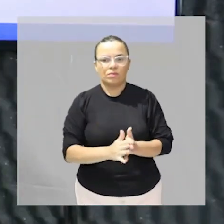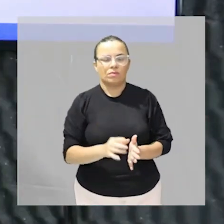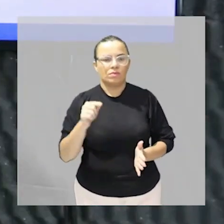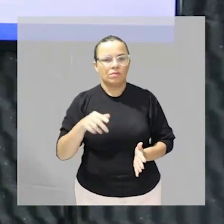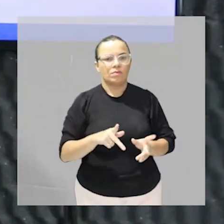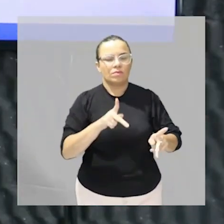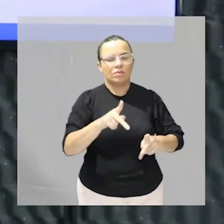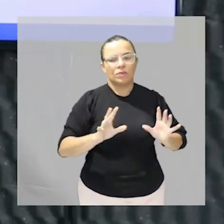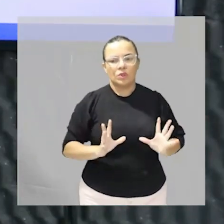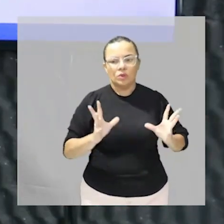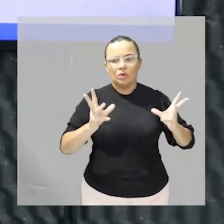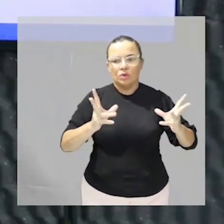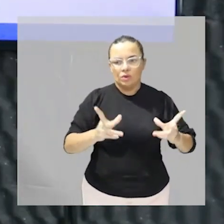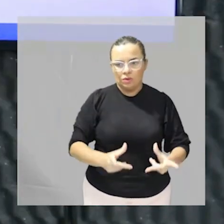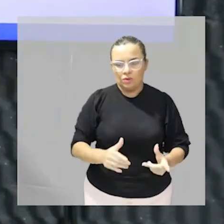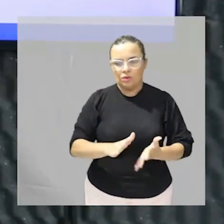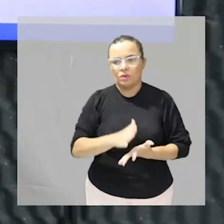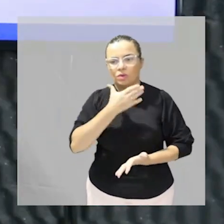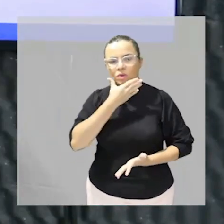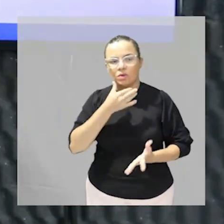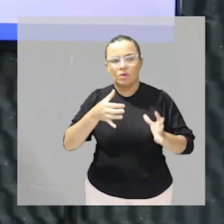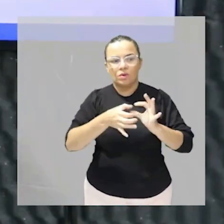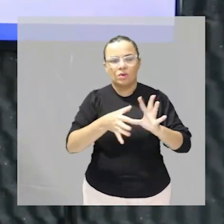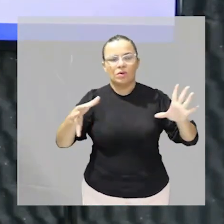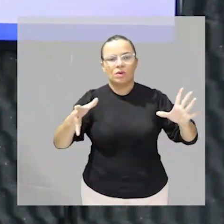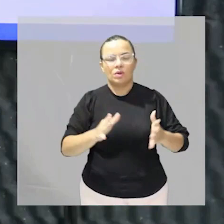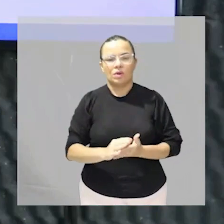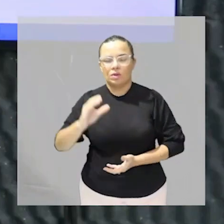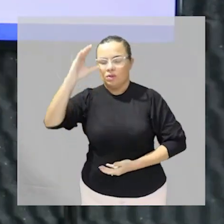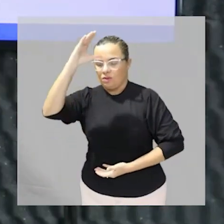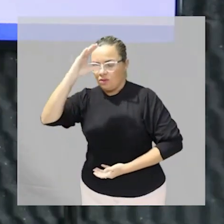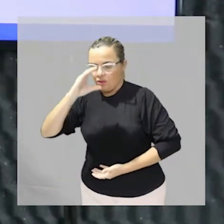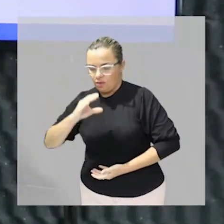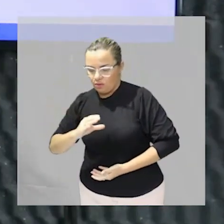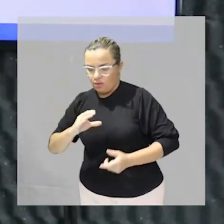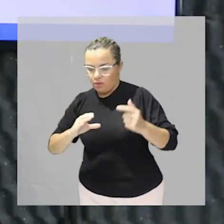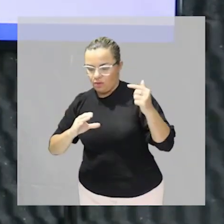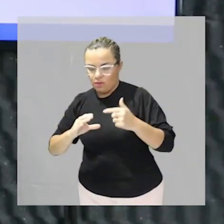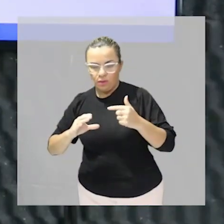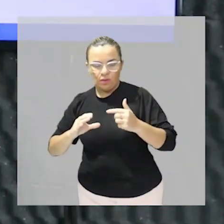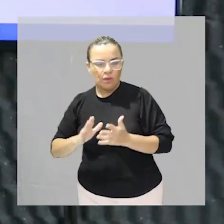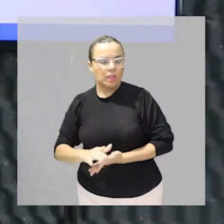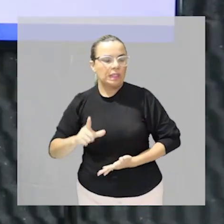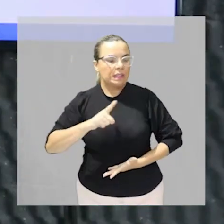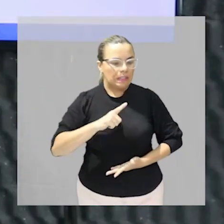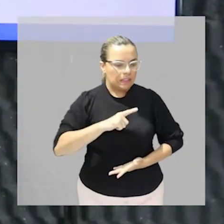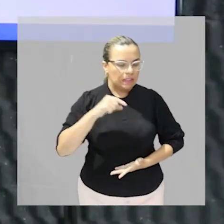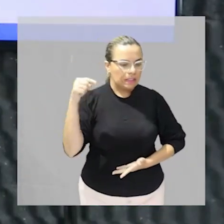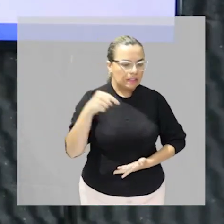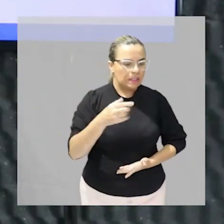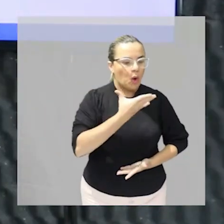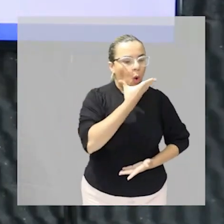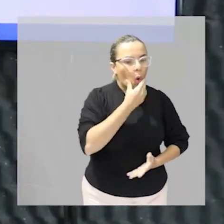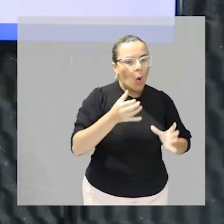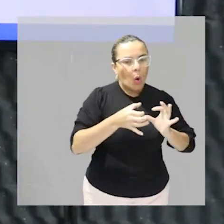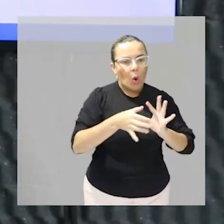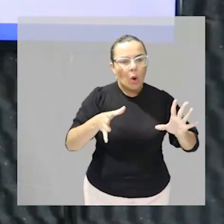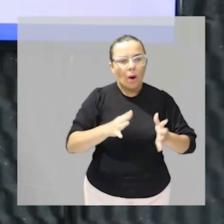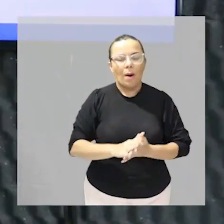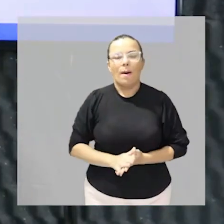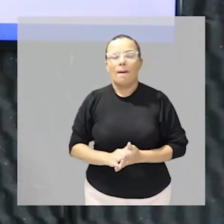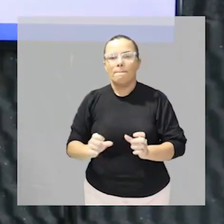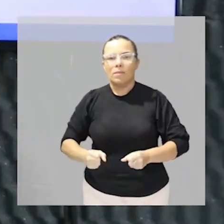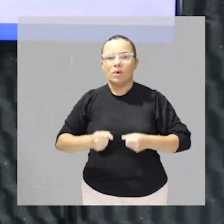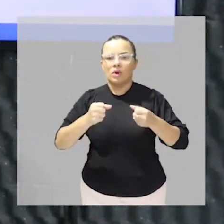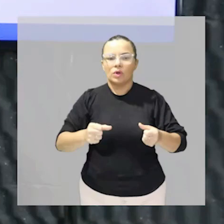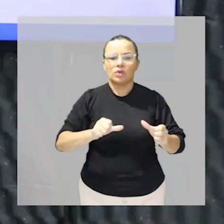à população total dos homens livres, porque o cidadão, ele tem que ser homem livre, podia variar